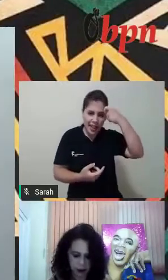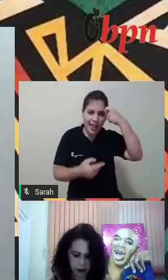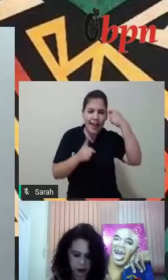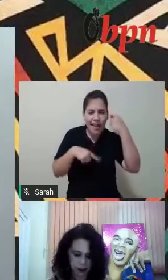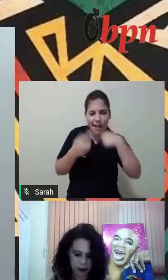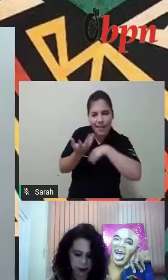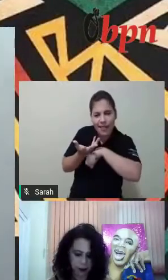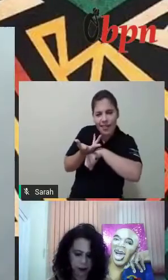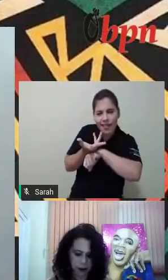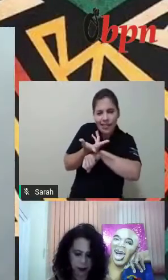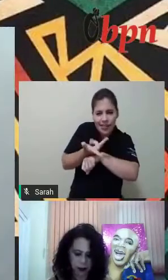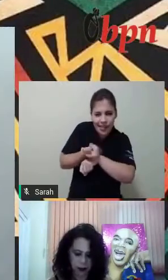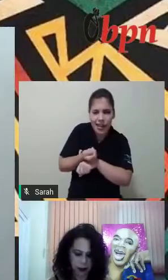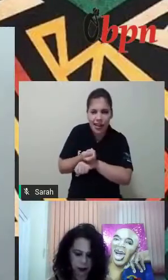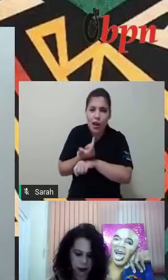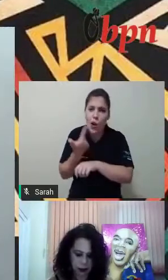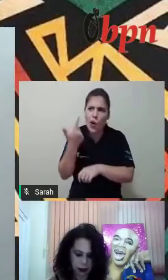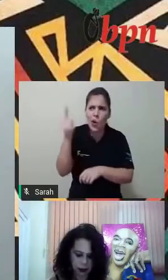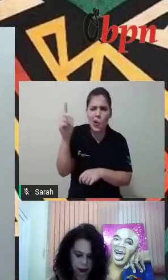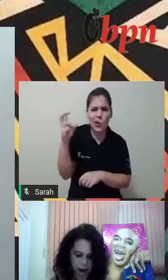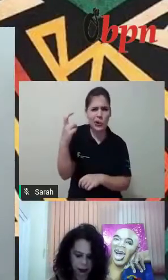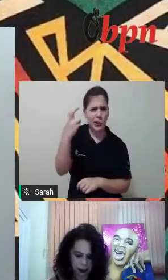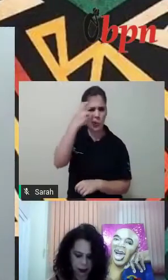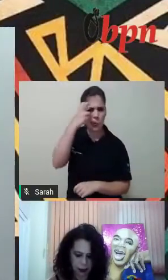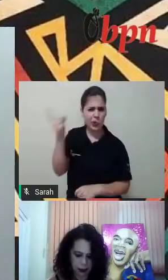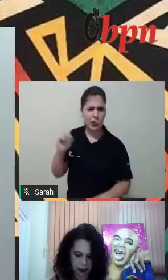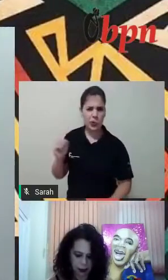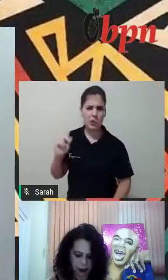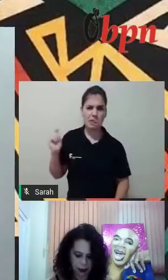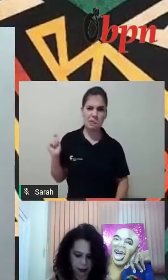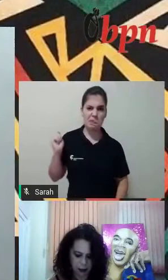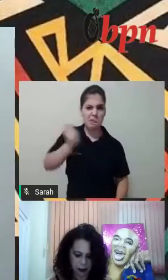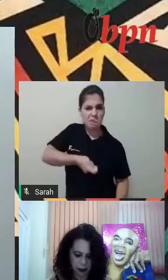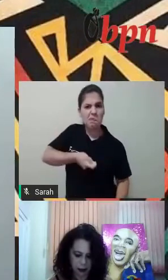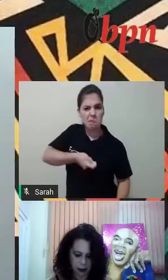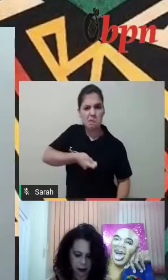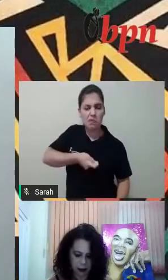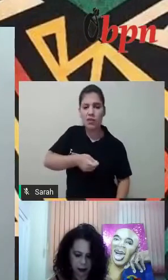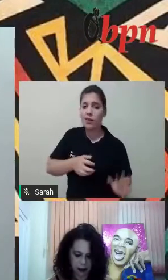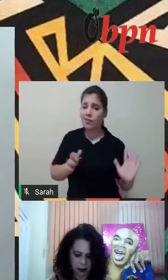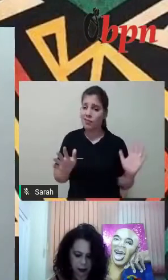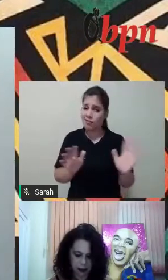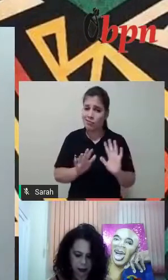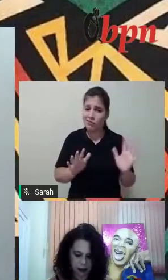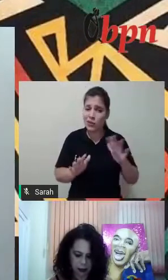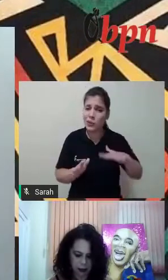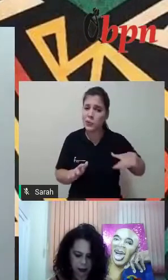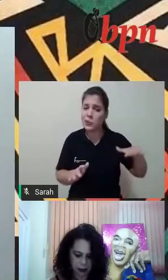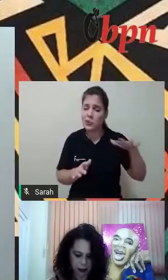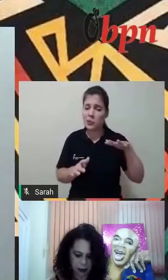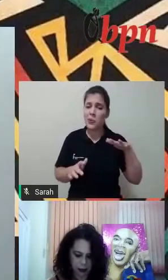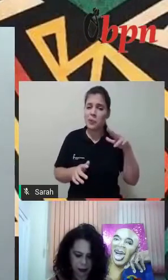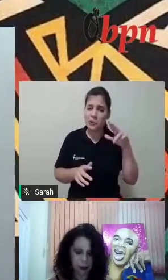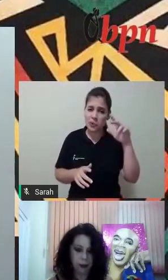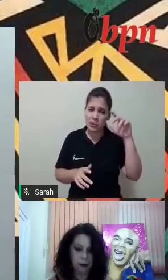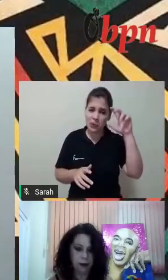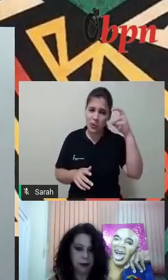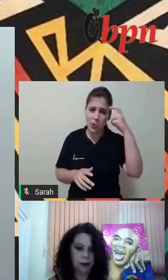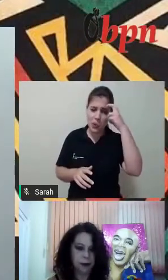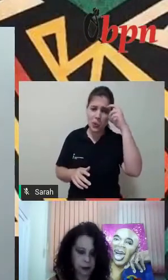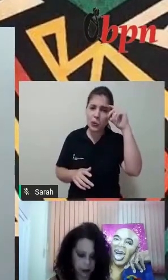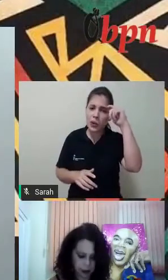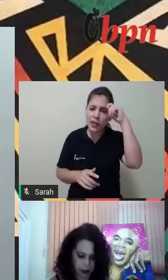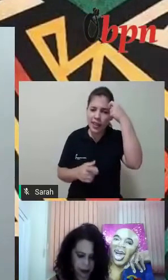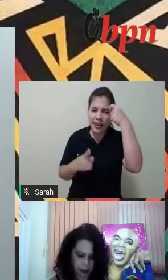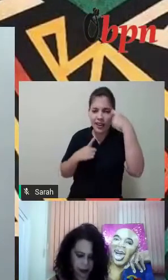diferente talvez de outras culturas que se impõem, né? A cultura negra, as pessoas são seduzidas por essas culturas, pela cultura